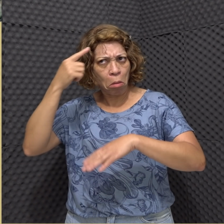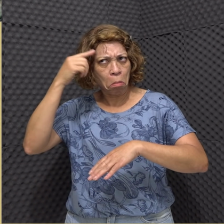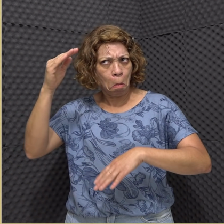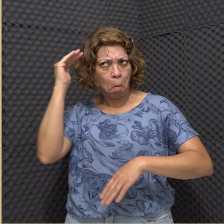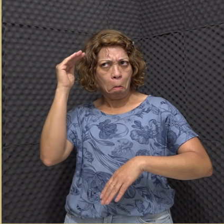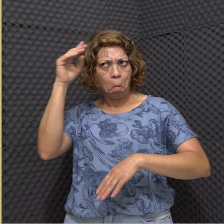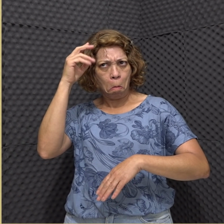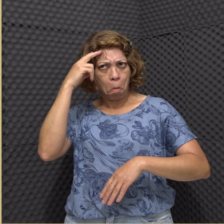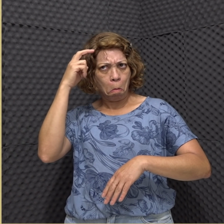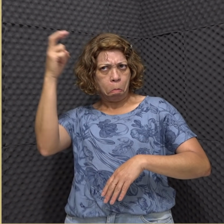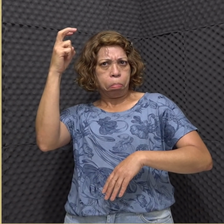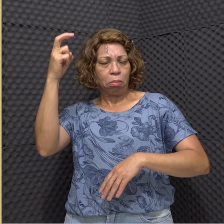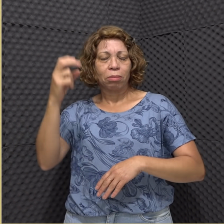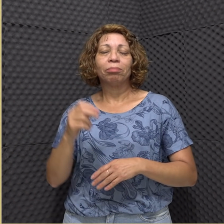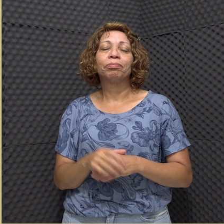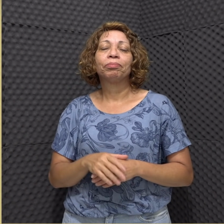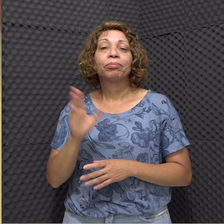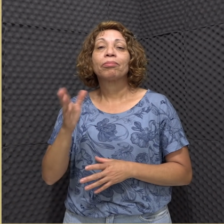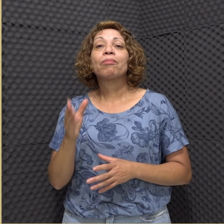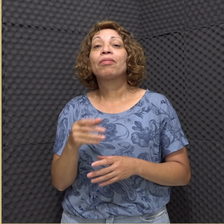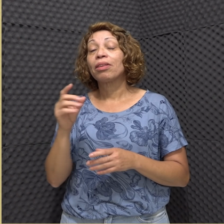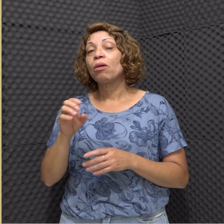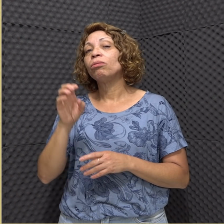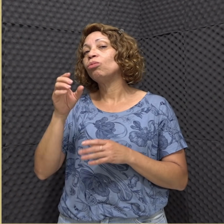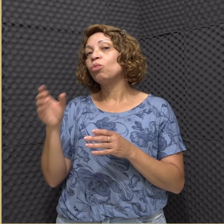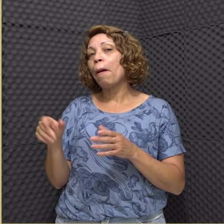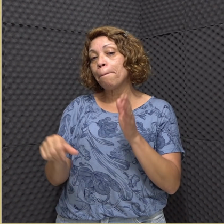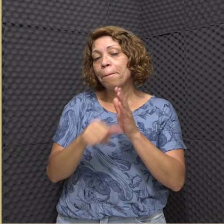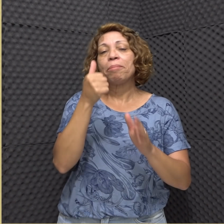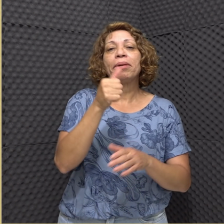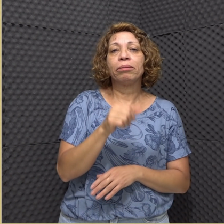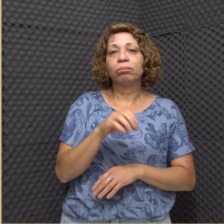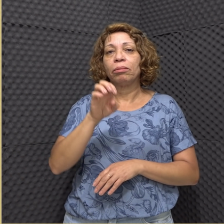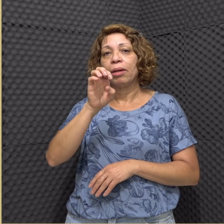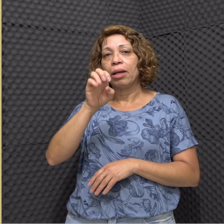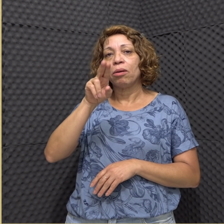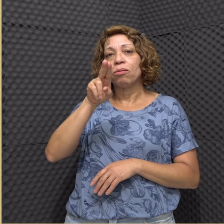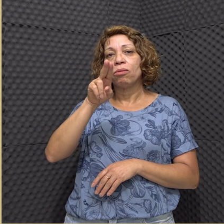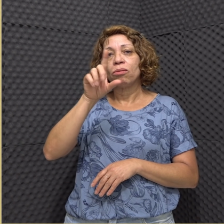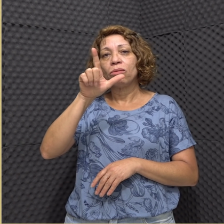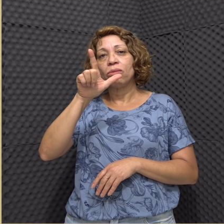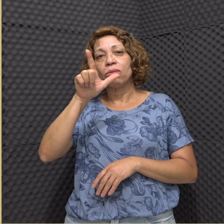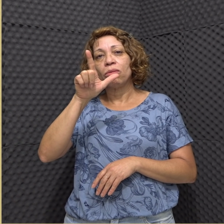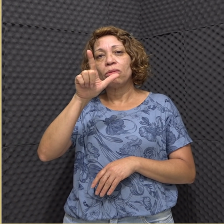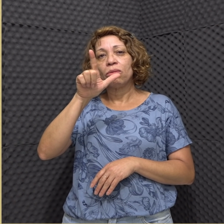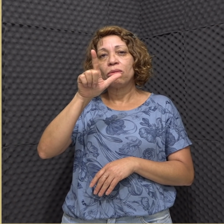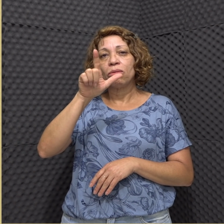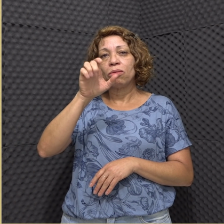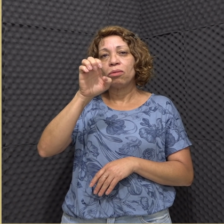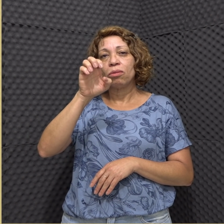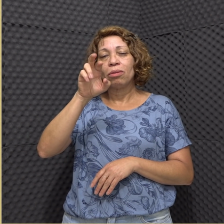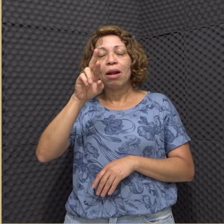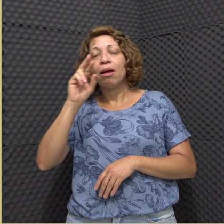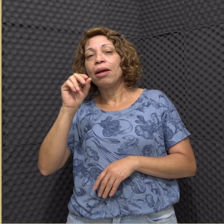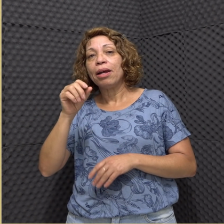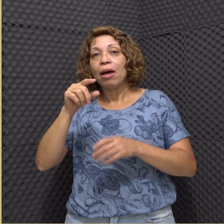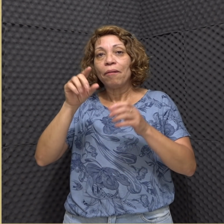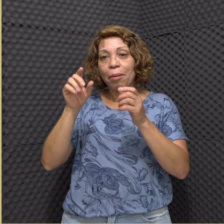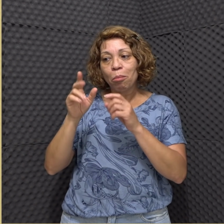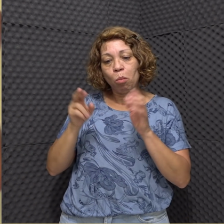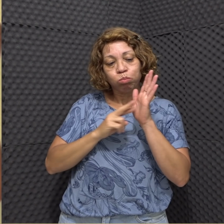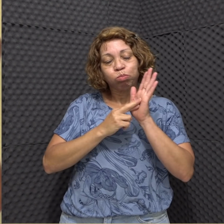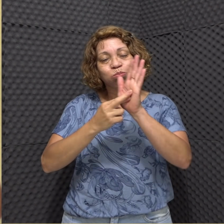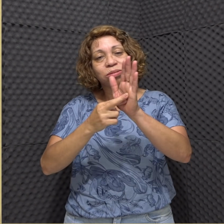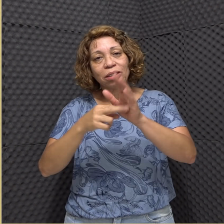passe para o exemplo que eu irei trazer agora. O diagrama de Euler, por exemplo, ele vai ser representado por